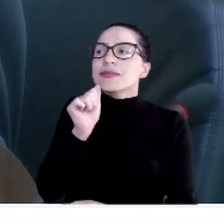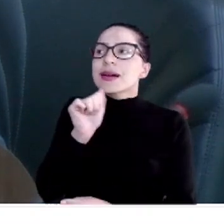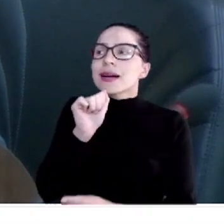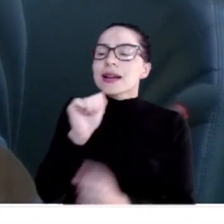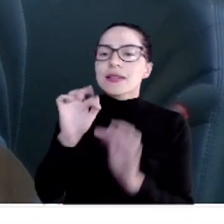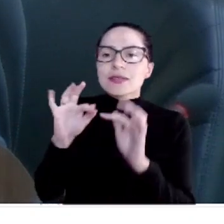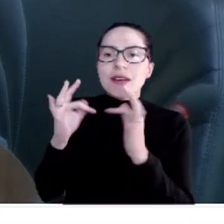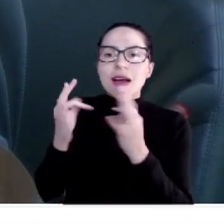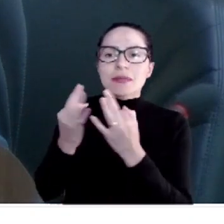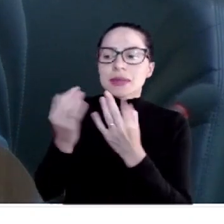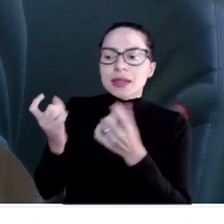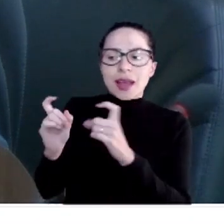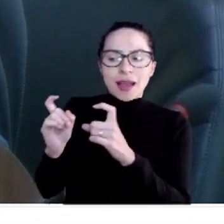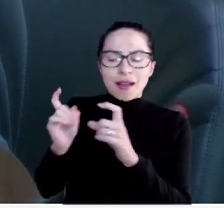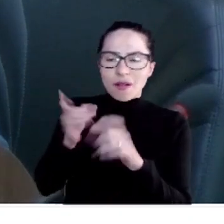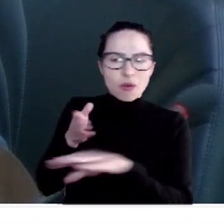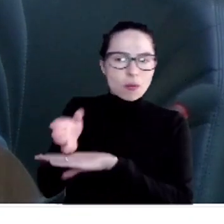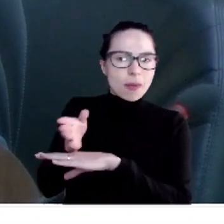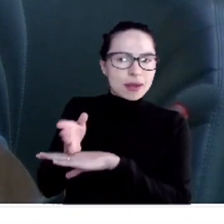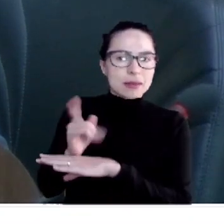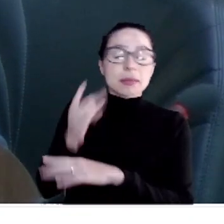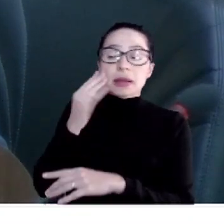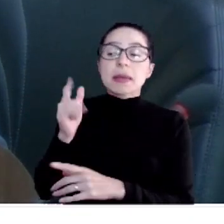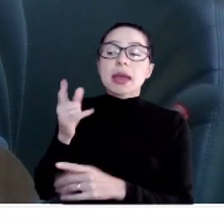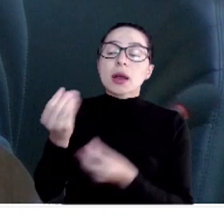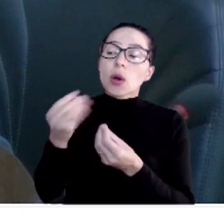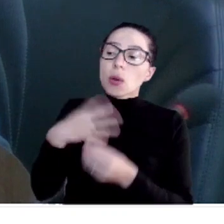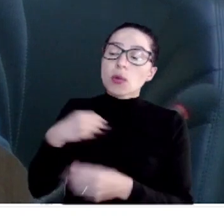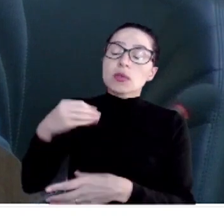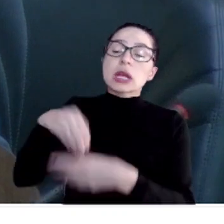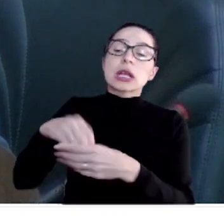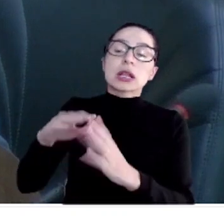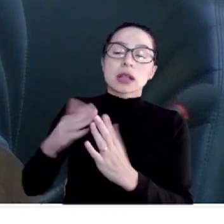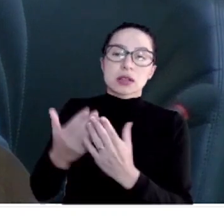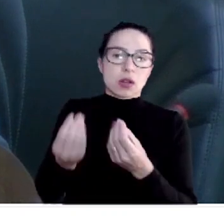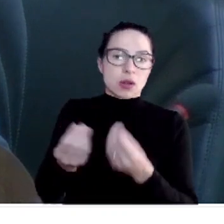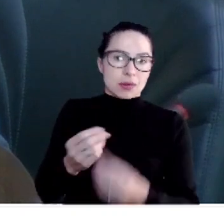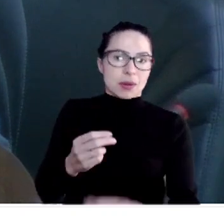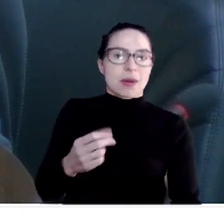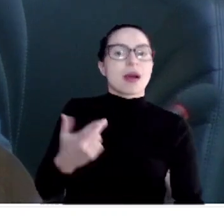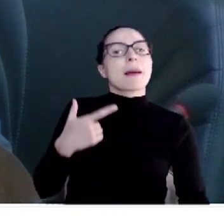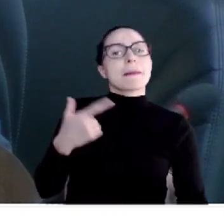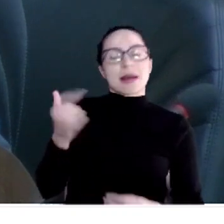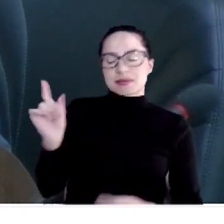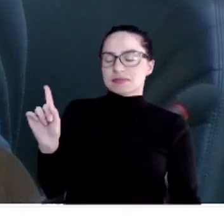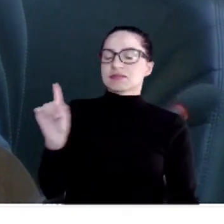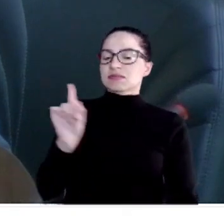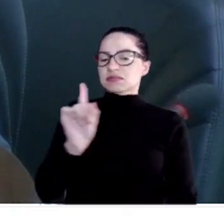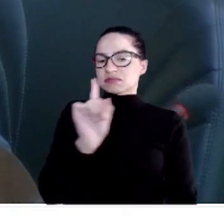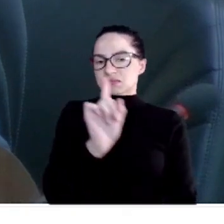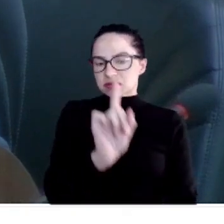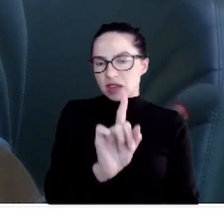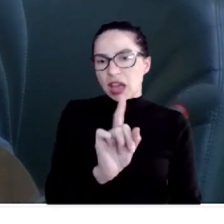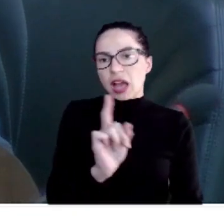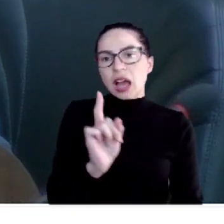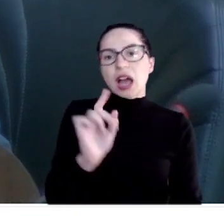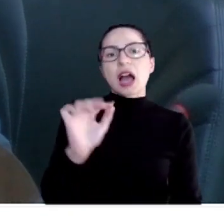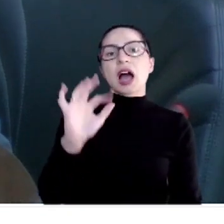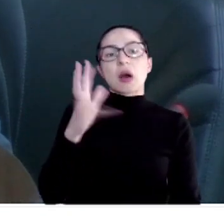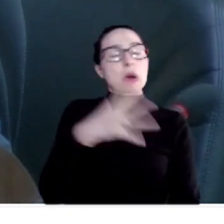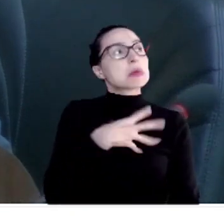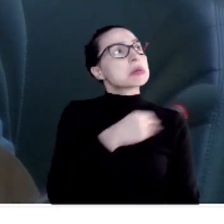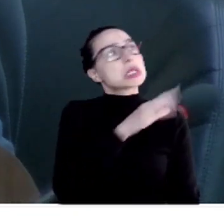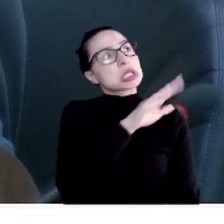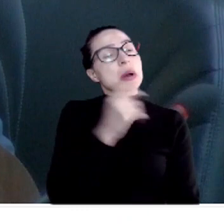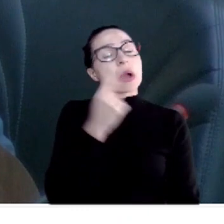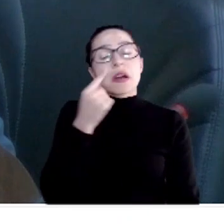da reunião para saber como é que está o filho dela na escola. Mas ela se desloca até lá, quando há um chamamento do filho, para verificar,